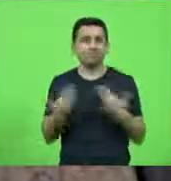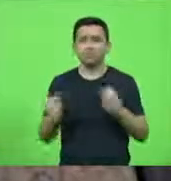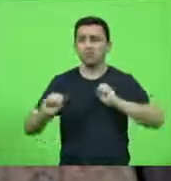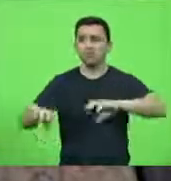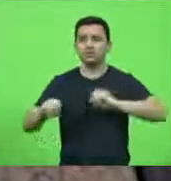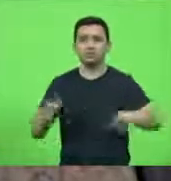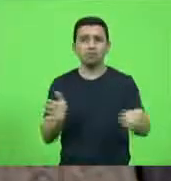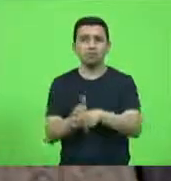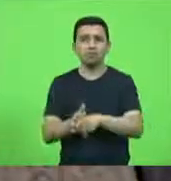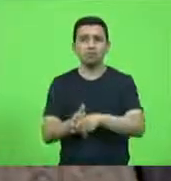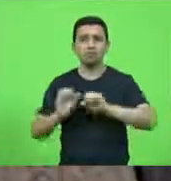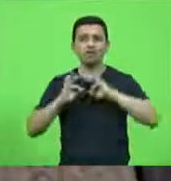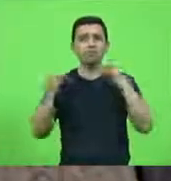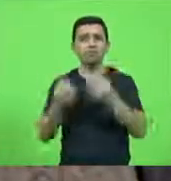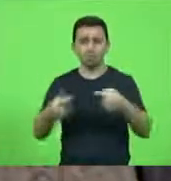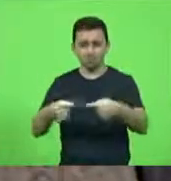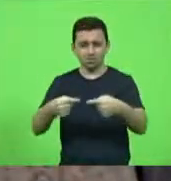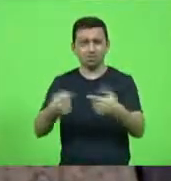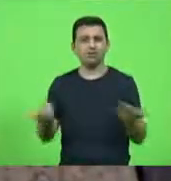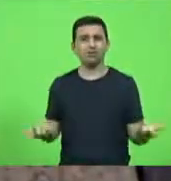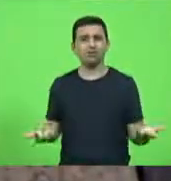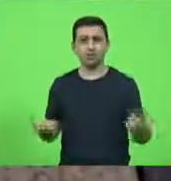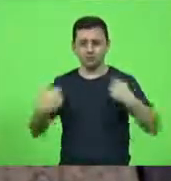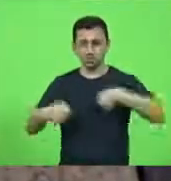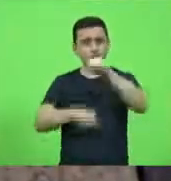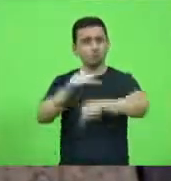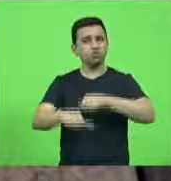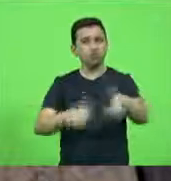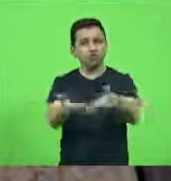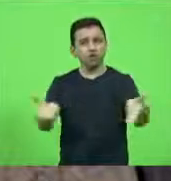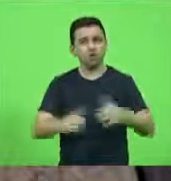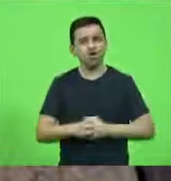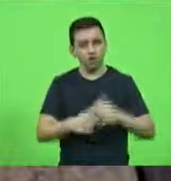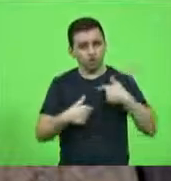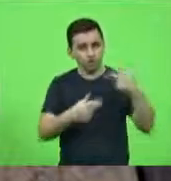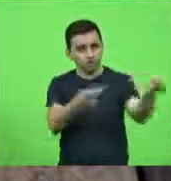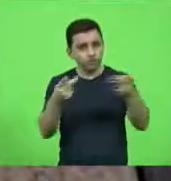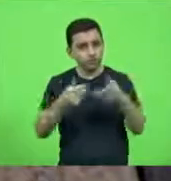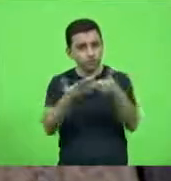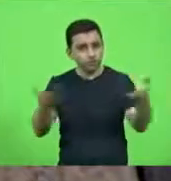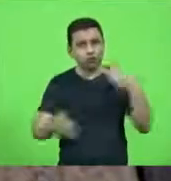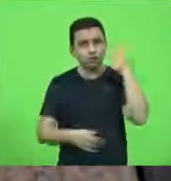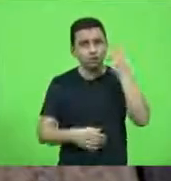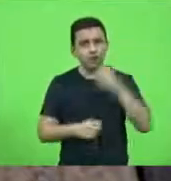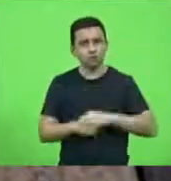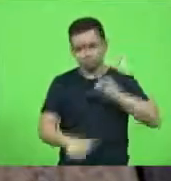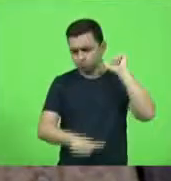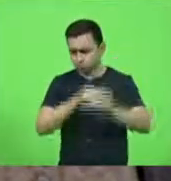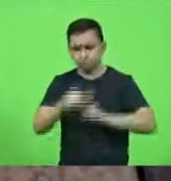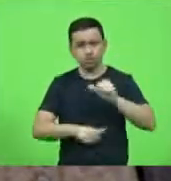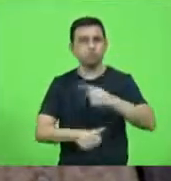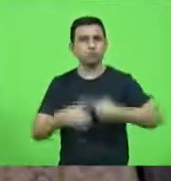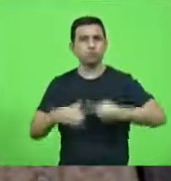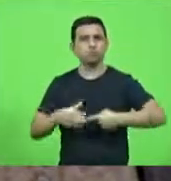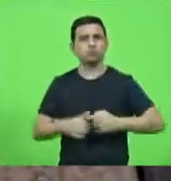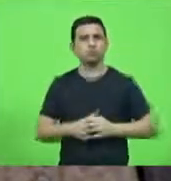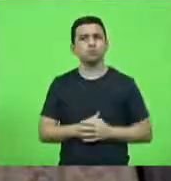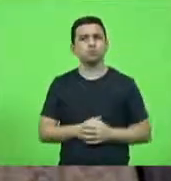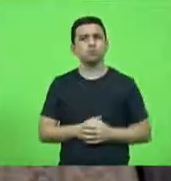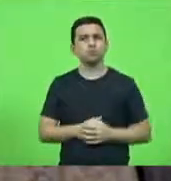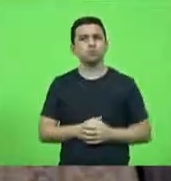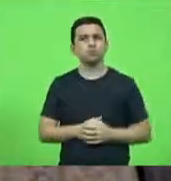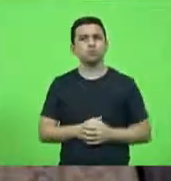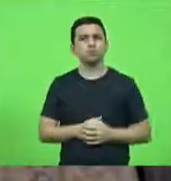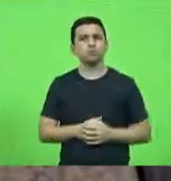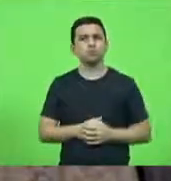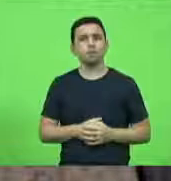nossas famílias. Nós precisamos mudar isso, sim, senhores. Faço um convite a todos os senhores. Vamos mudar essa comissão, não por